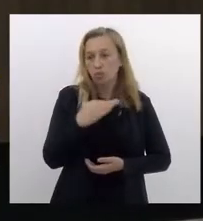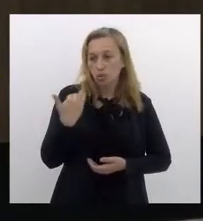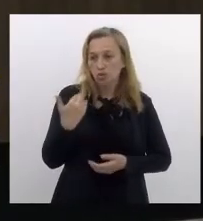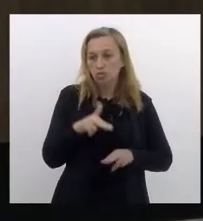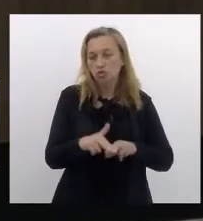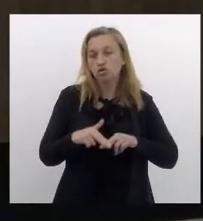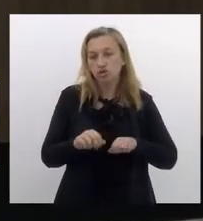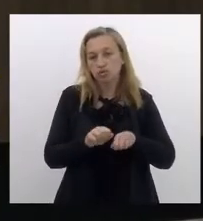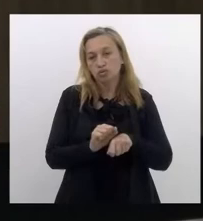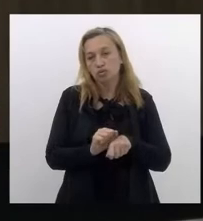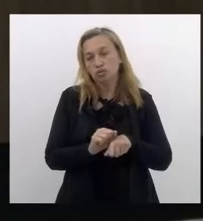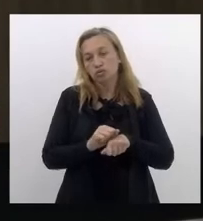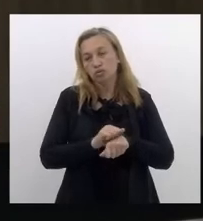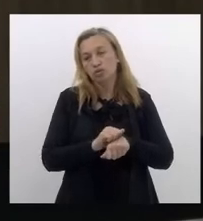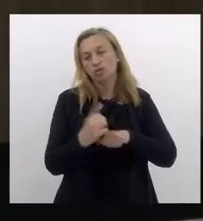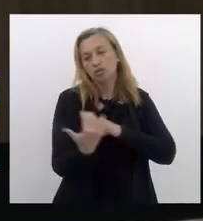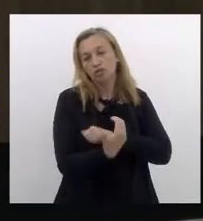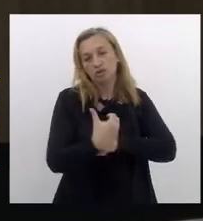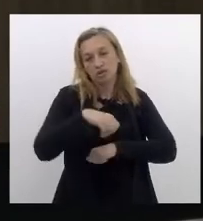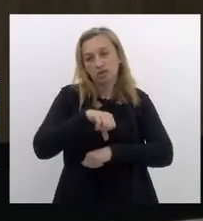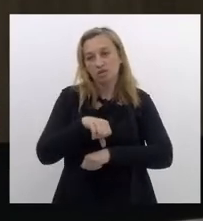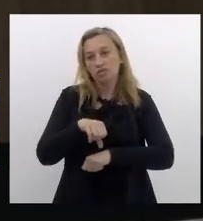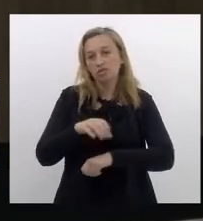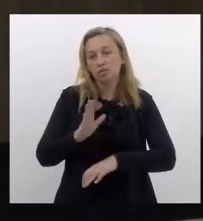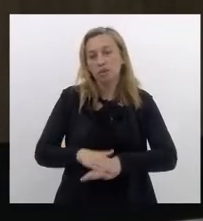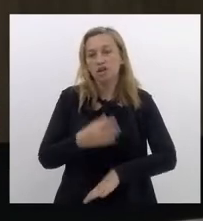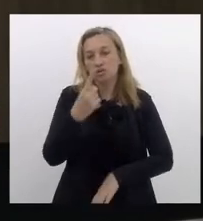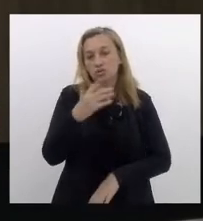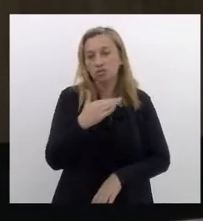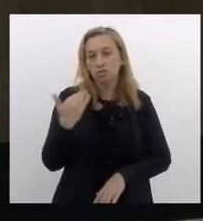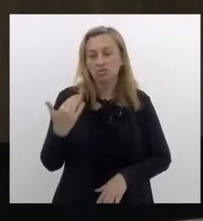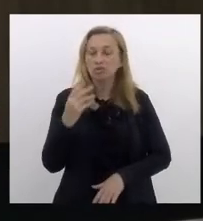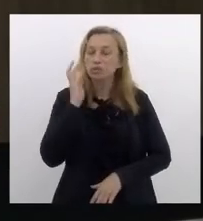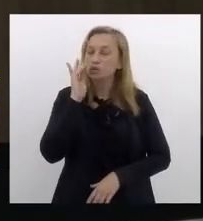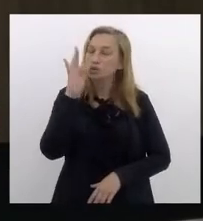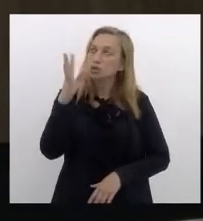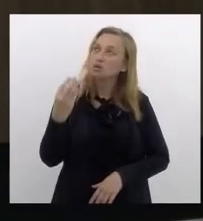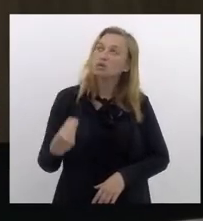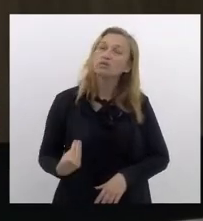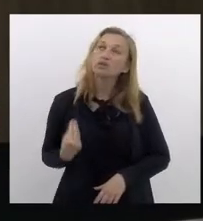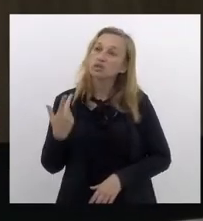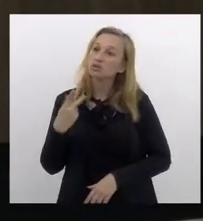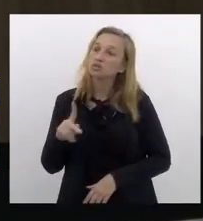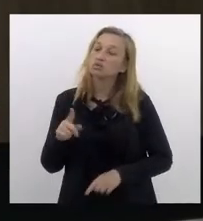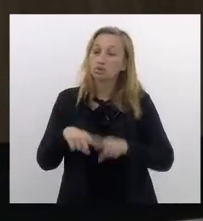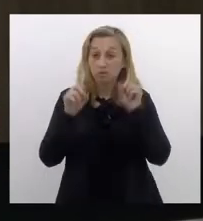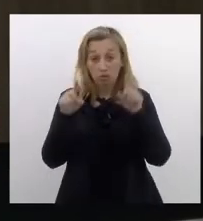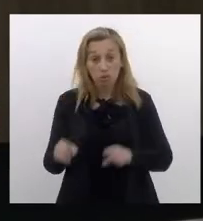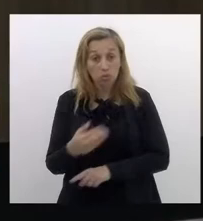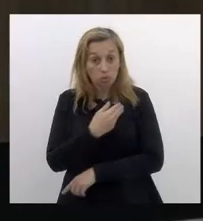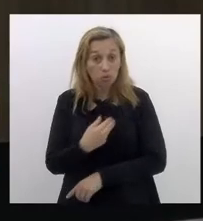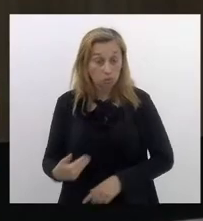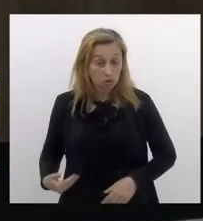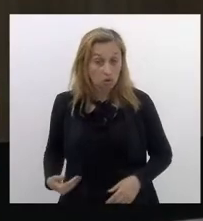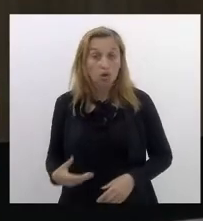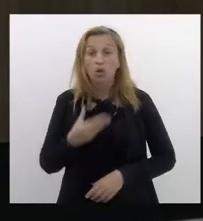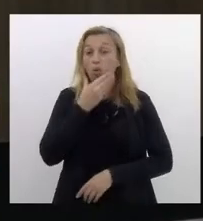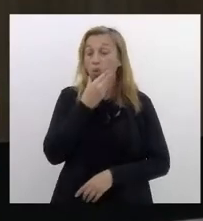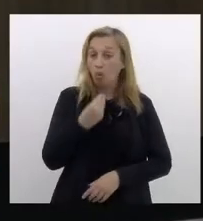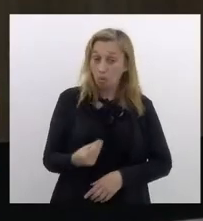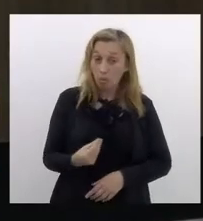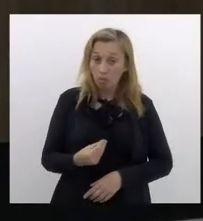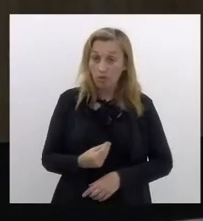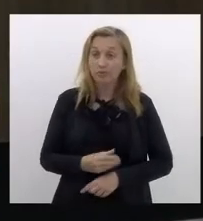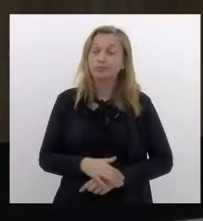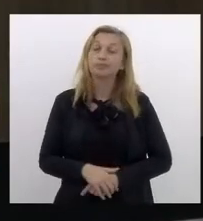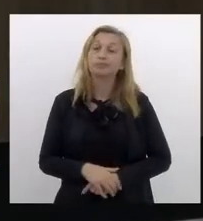mais uma das vítimas da Covid, deputada Mônica Francisco, tinha um sonho na sua vida como servidor público e como homem público. Tinha um